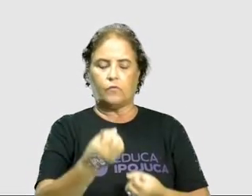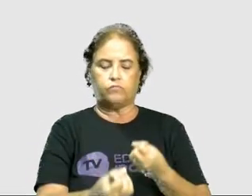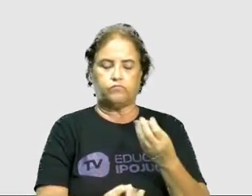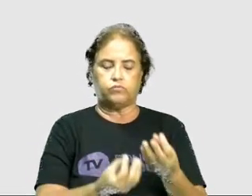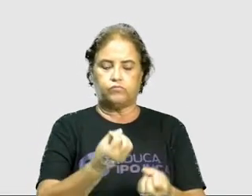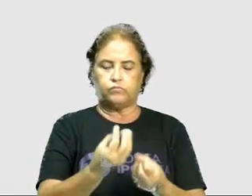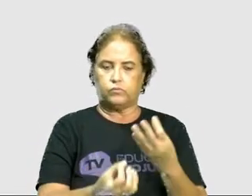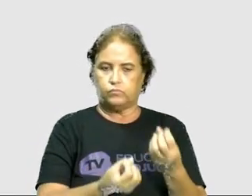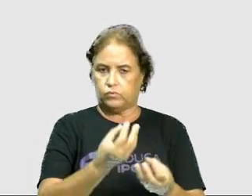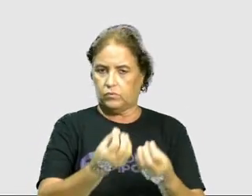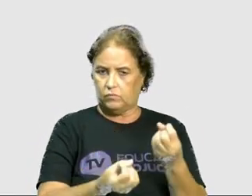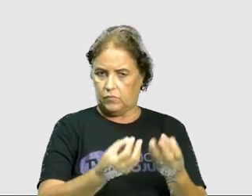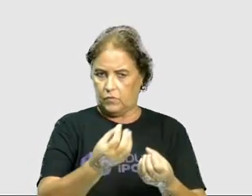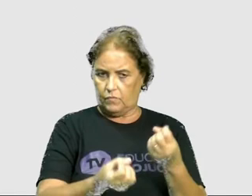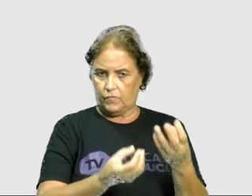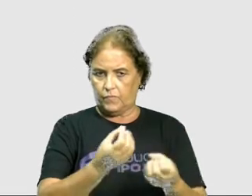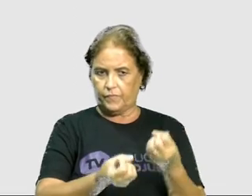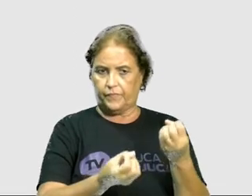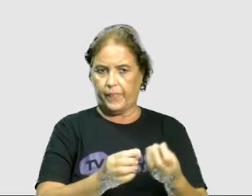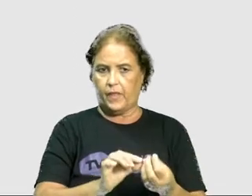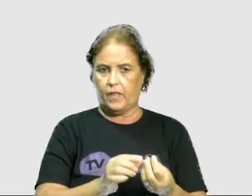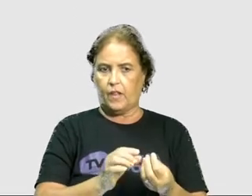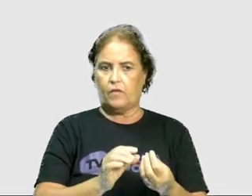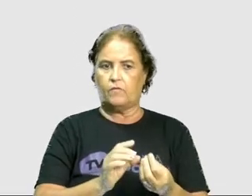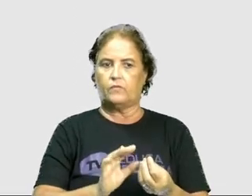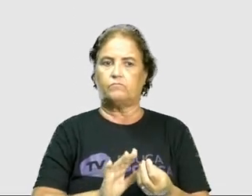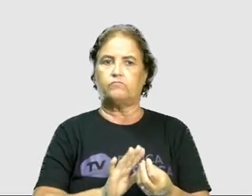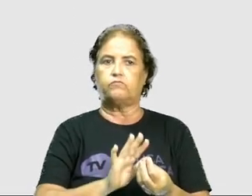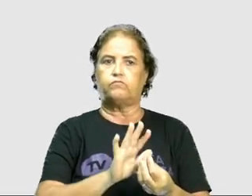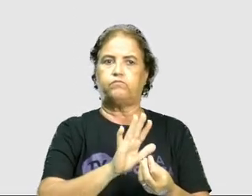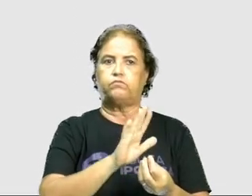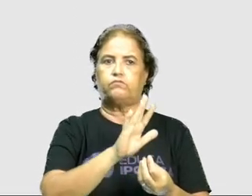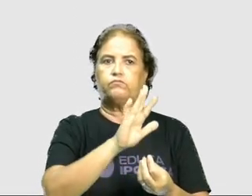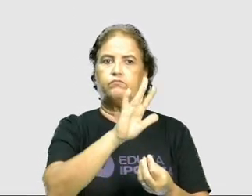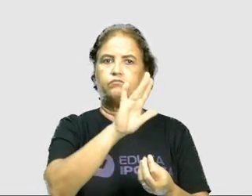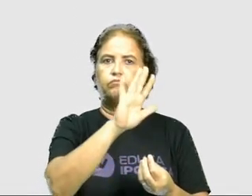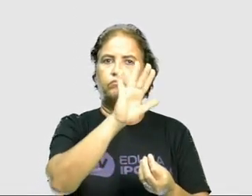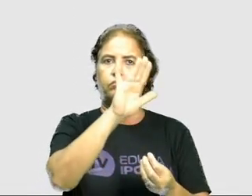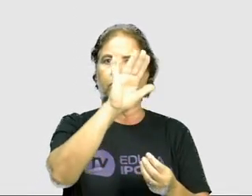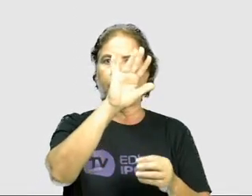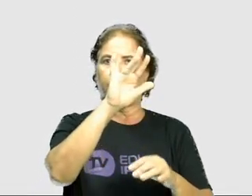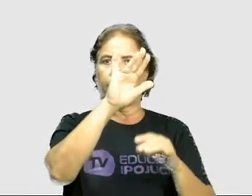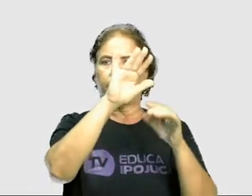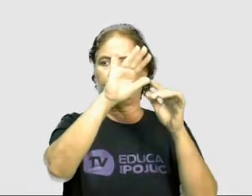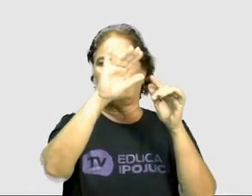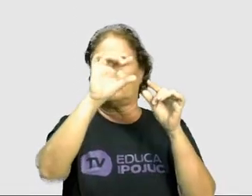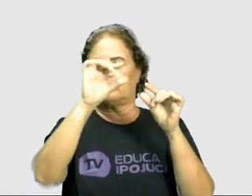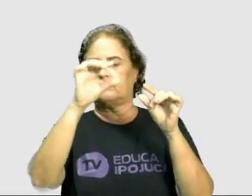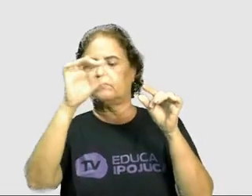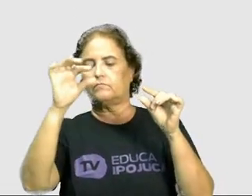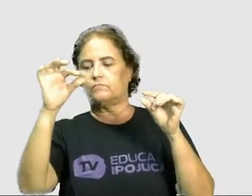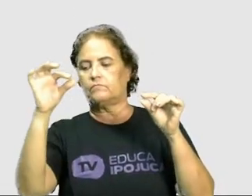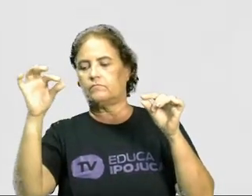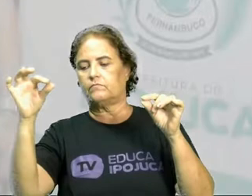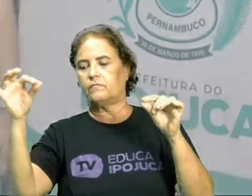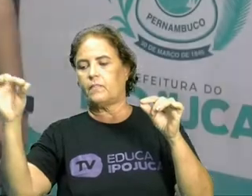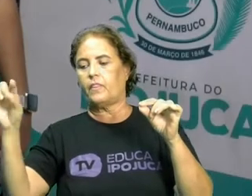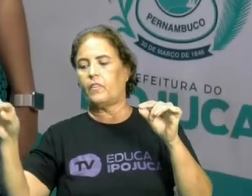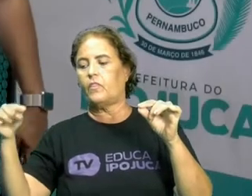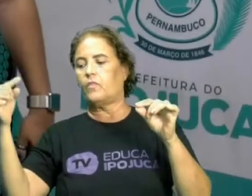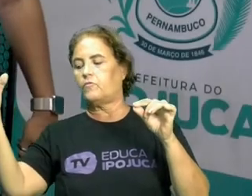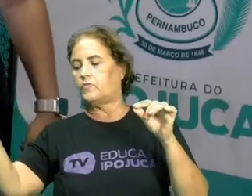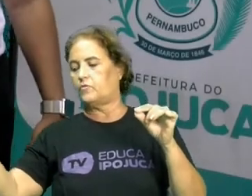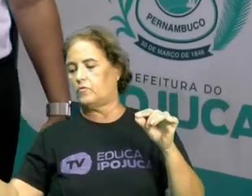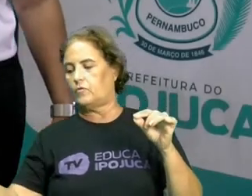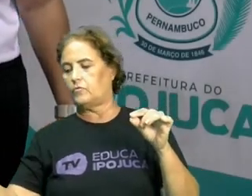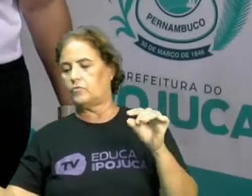ou qualquer substância, ela vai se transformar em gás, vai passar por esse tubo e vai chegar no outro